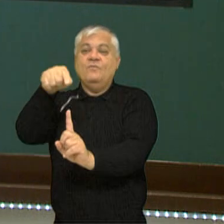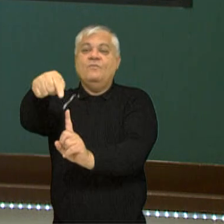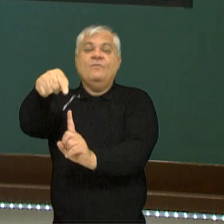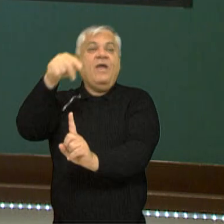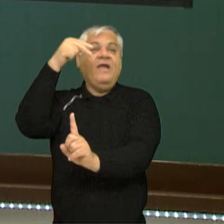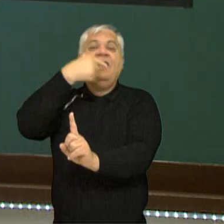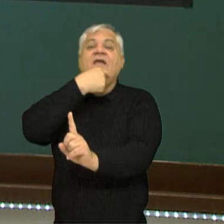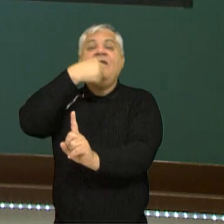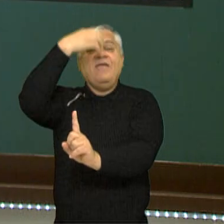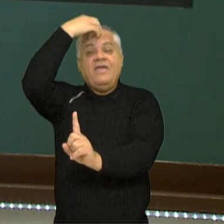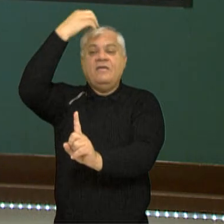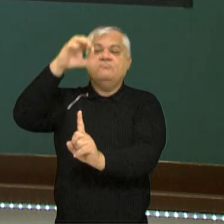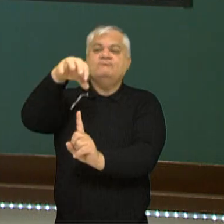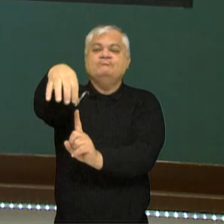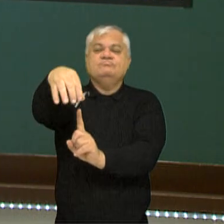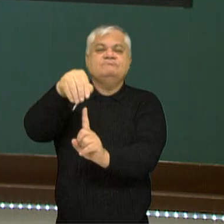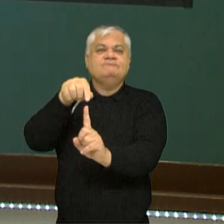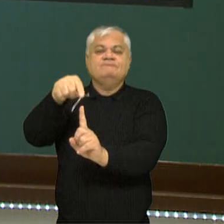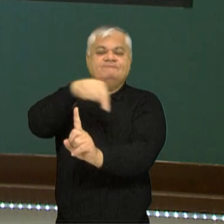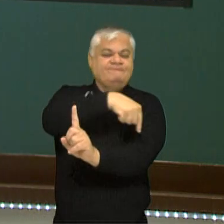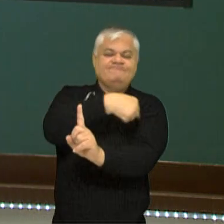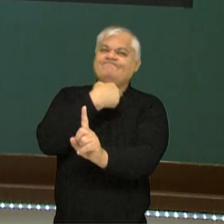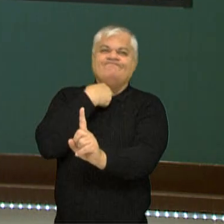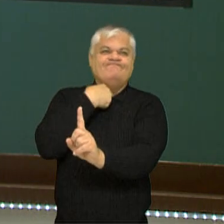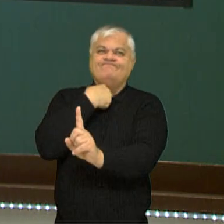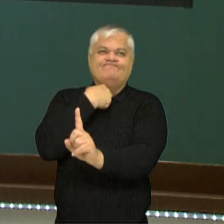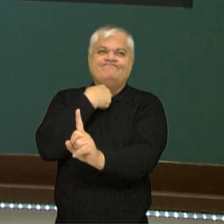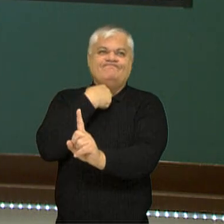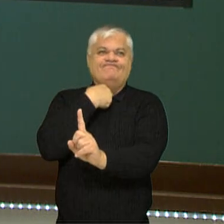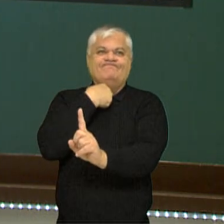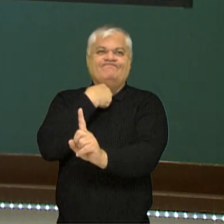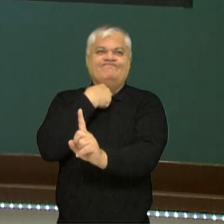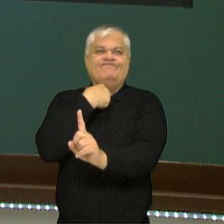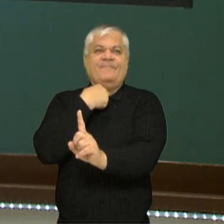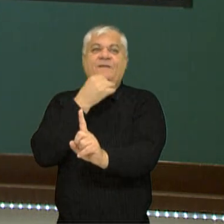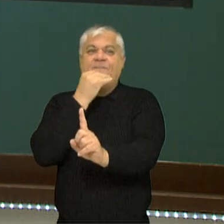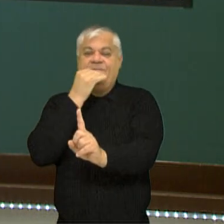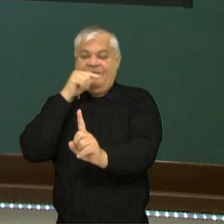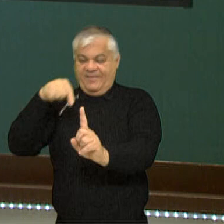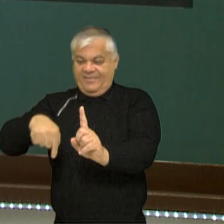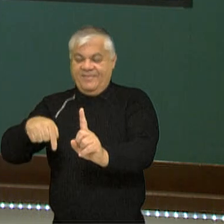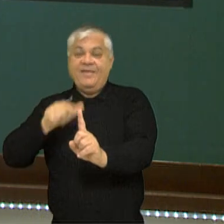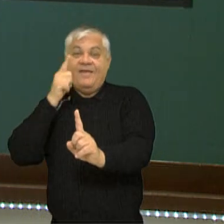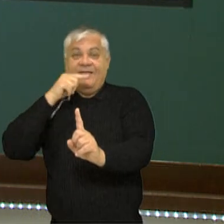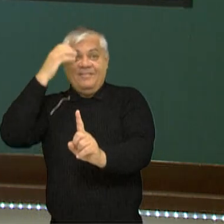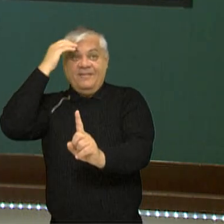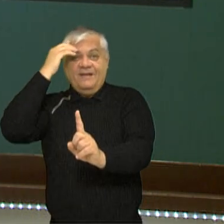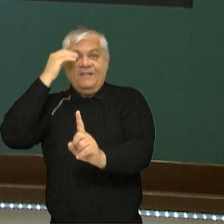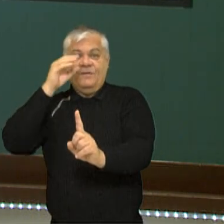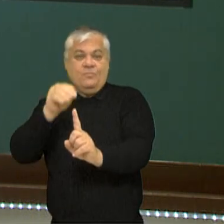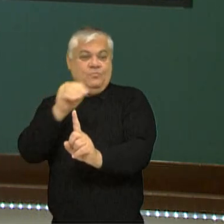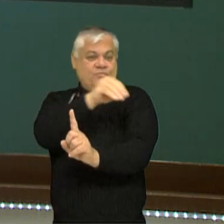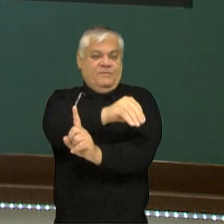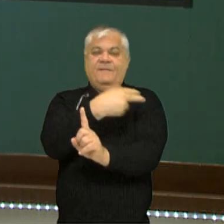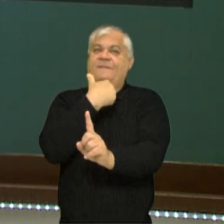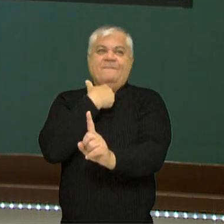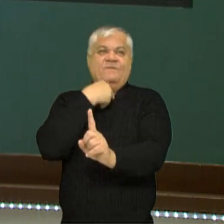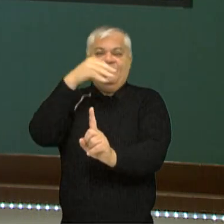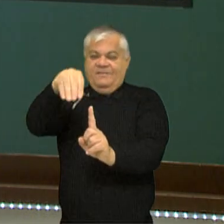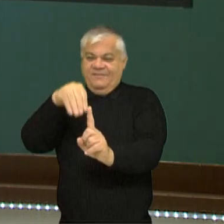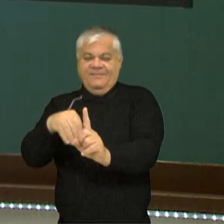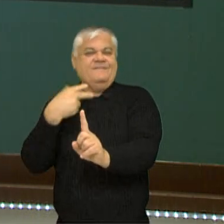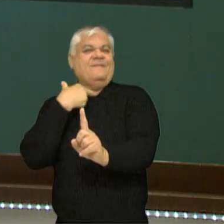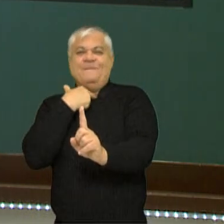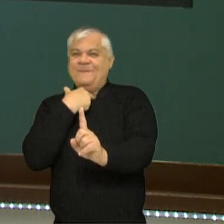ataca exatamente, né, a coluna onde o rei está, e ele não pode mudar de coluna para fugir dela, porque ele cai numa